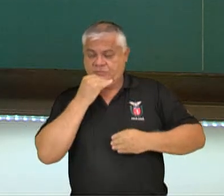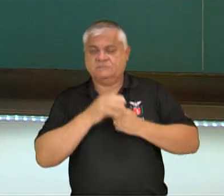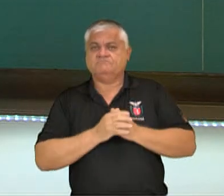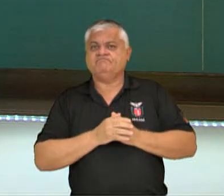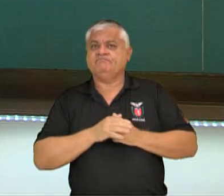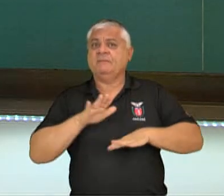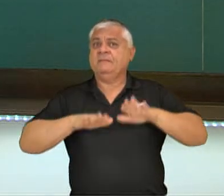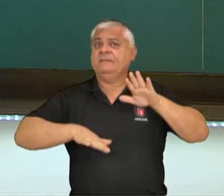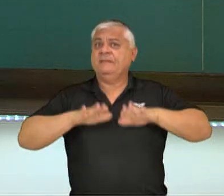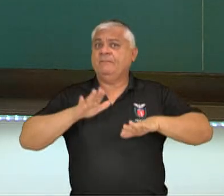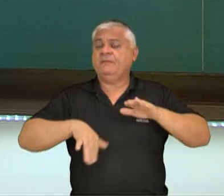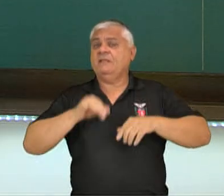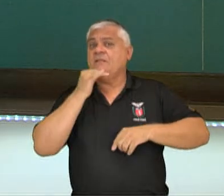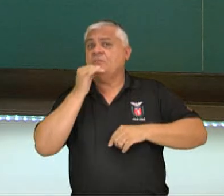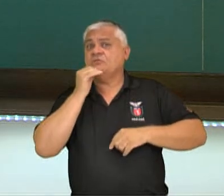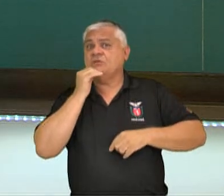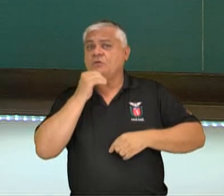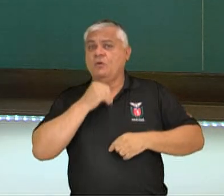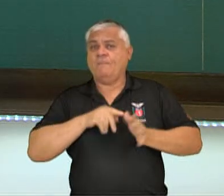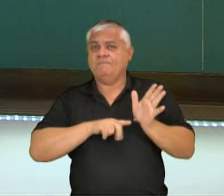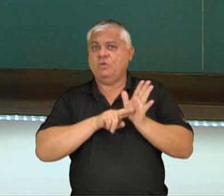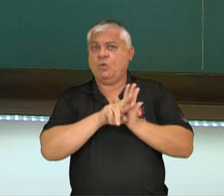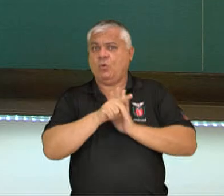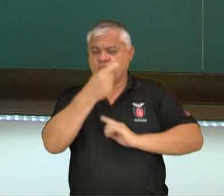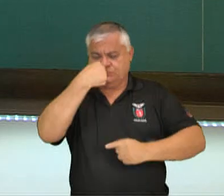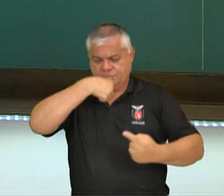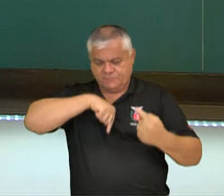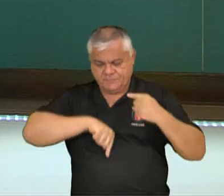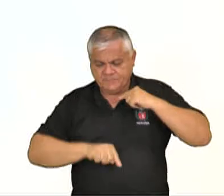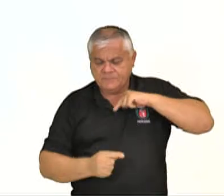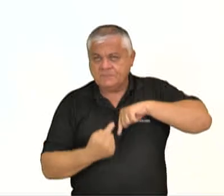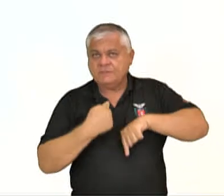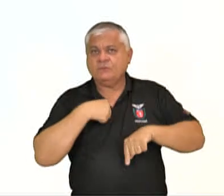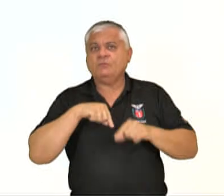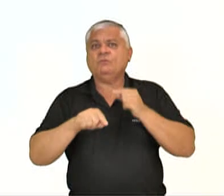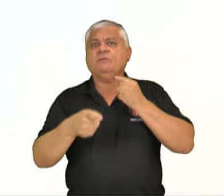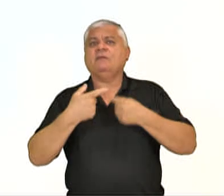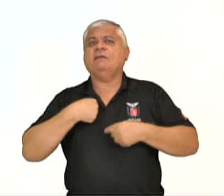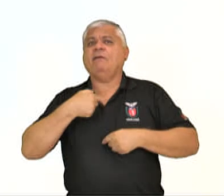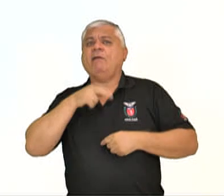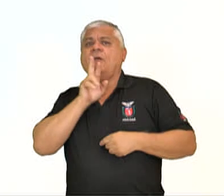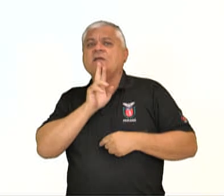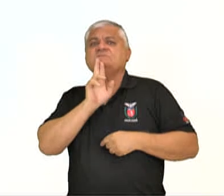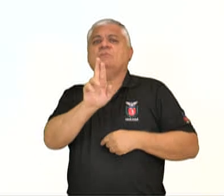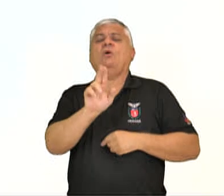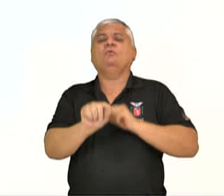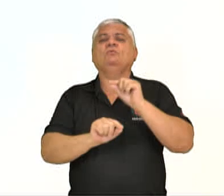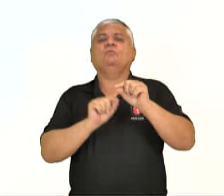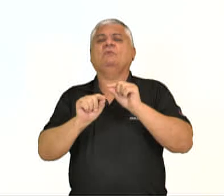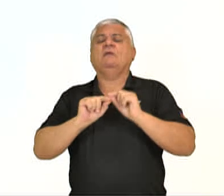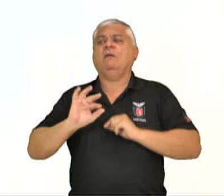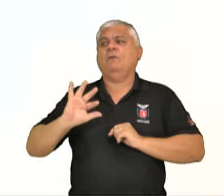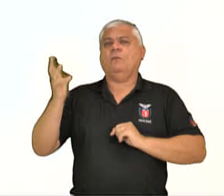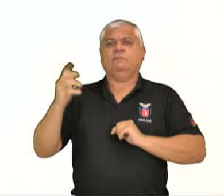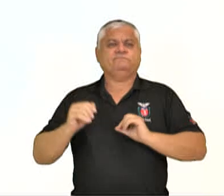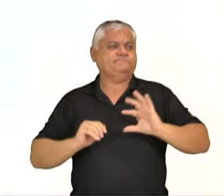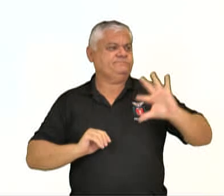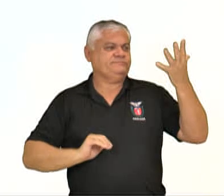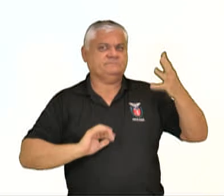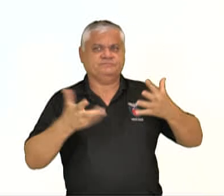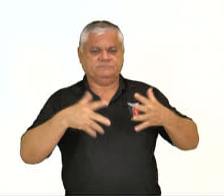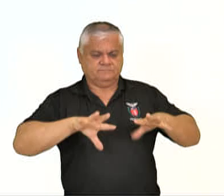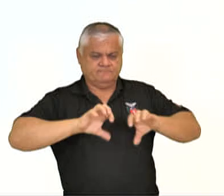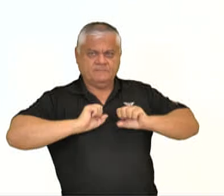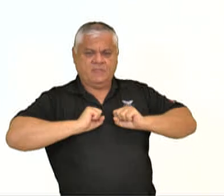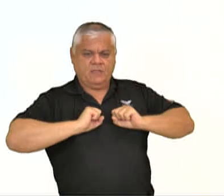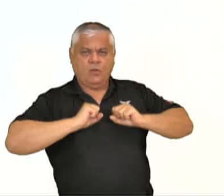devido a mecanismos biológicos que nos preparam para responder ao que acontece à nossa volta. Então, por que